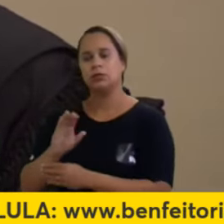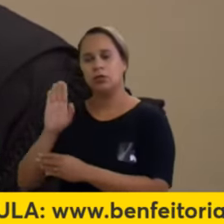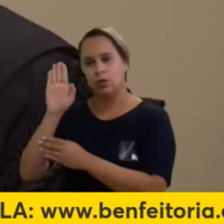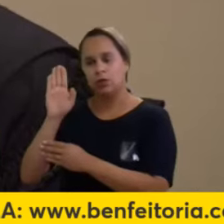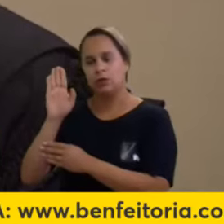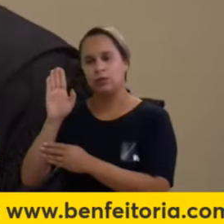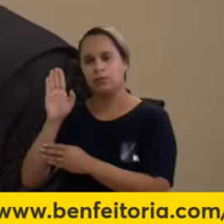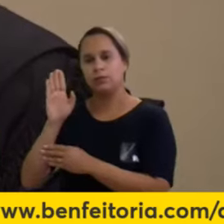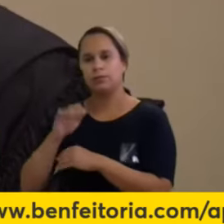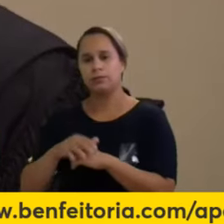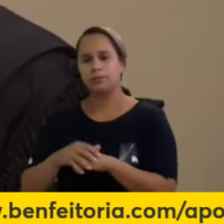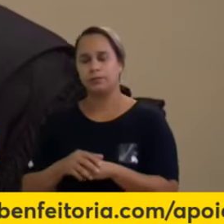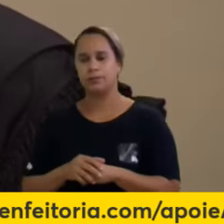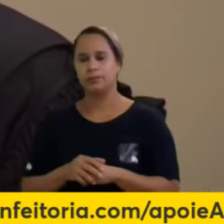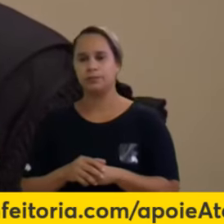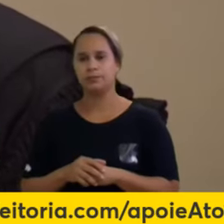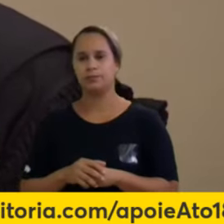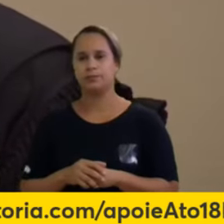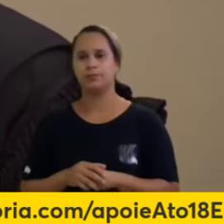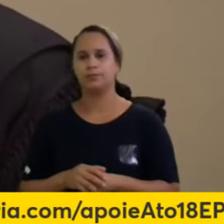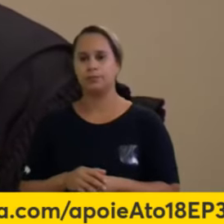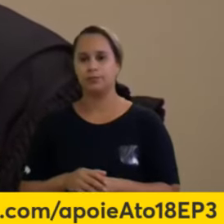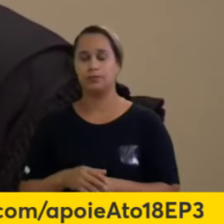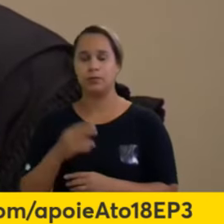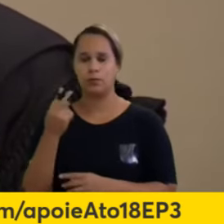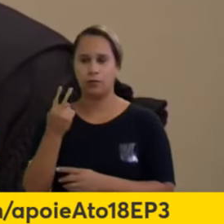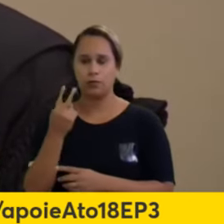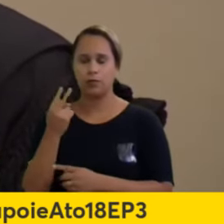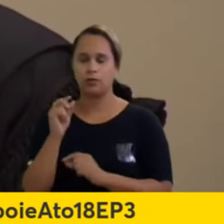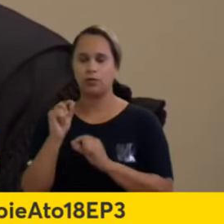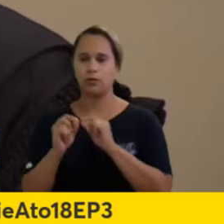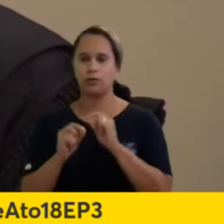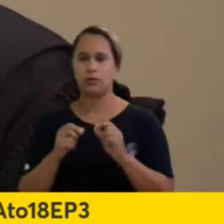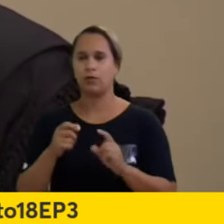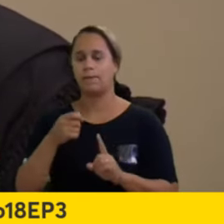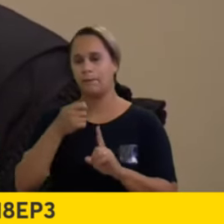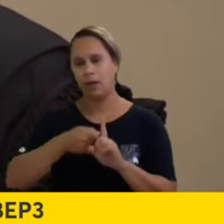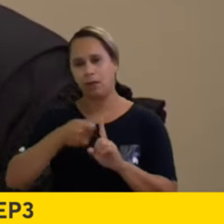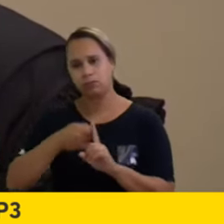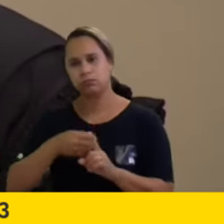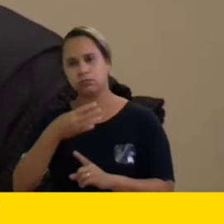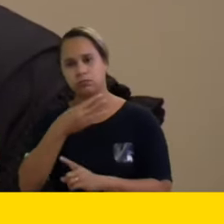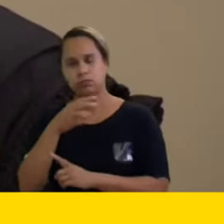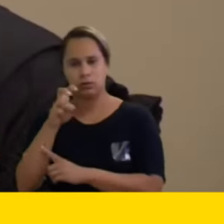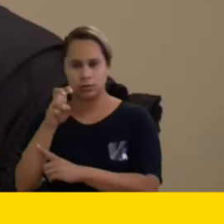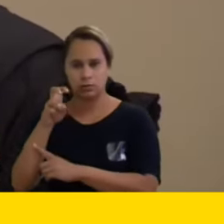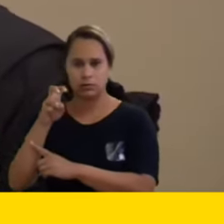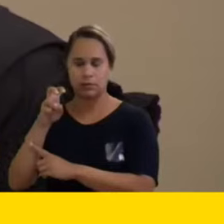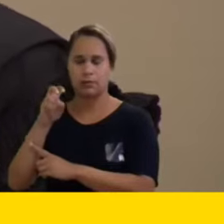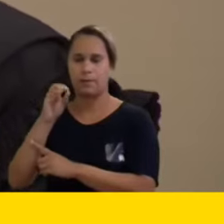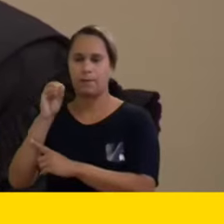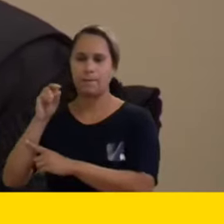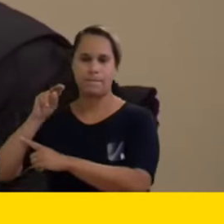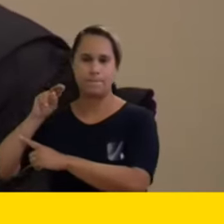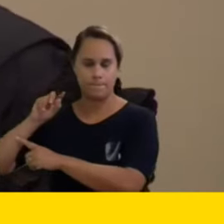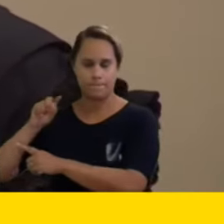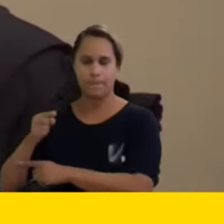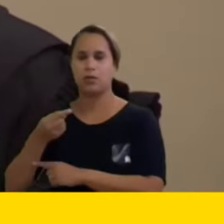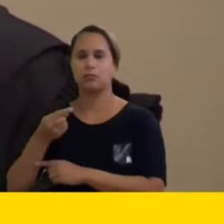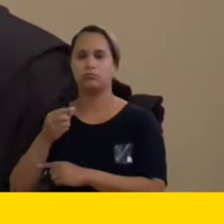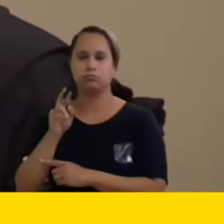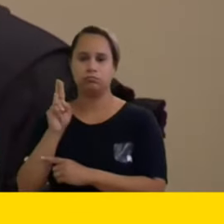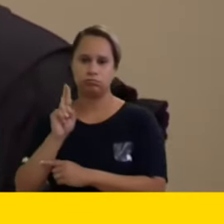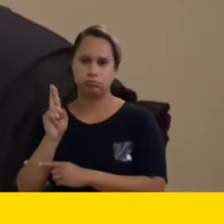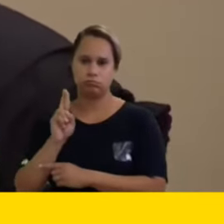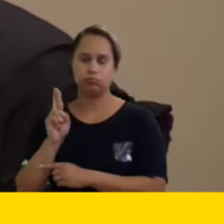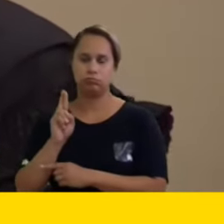delante iro comunicação e publicidade no valor mensal de R 450.000 pelo contrato se ajustou propaganda de meio